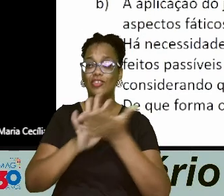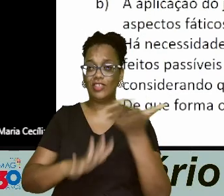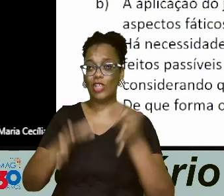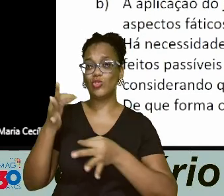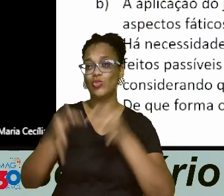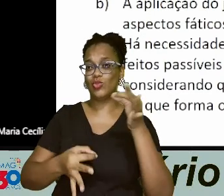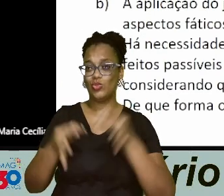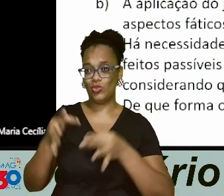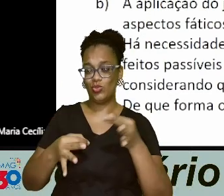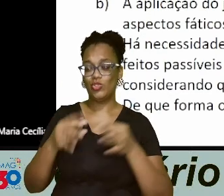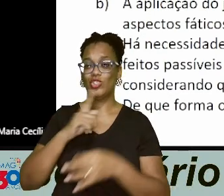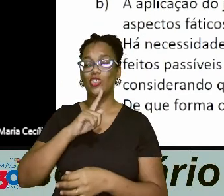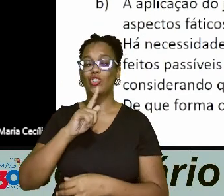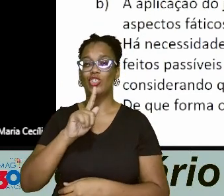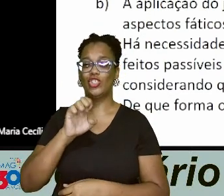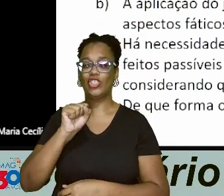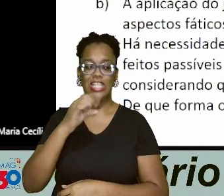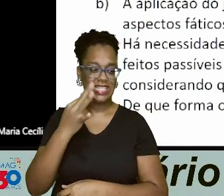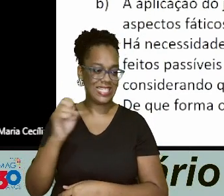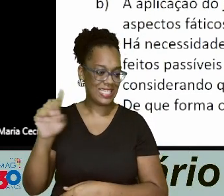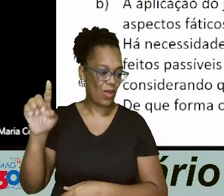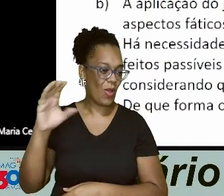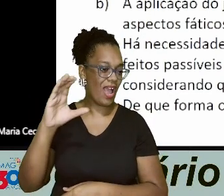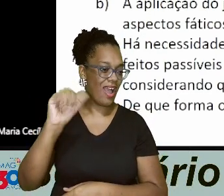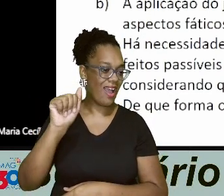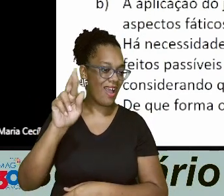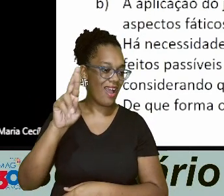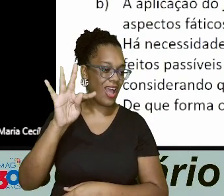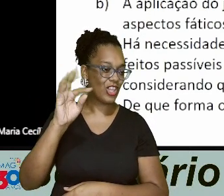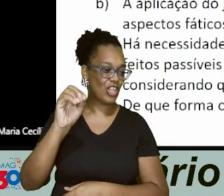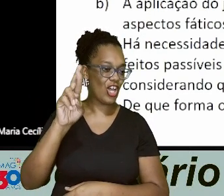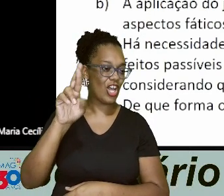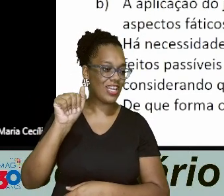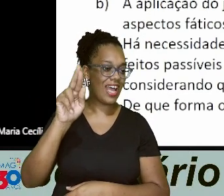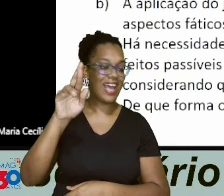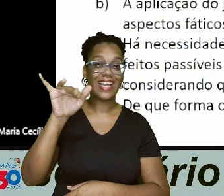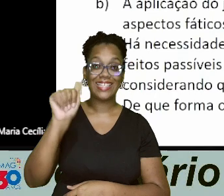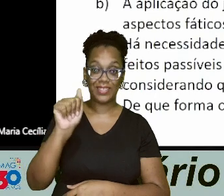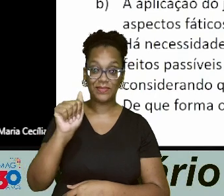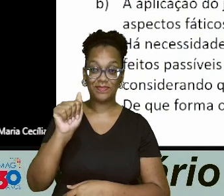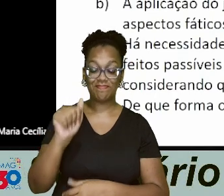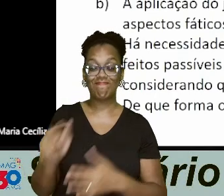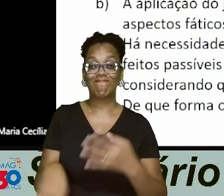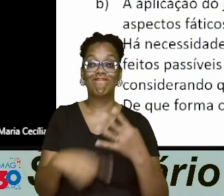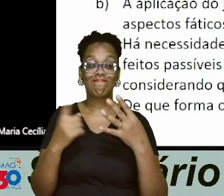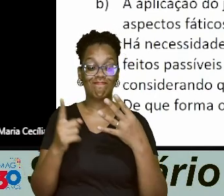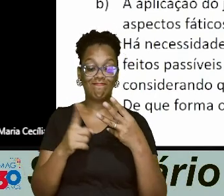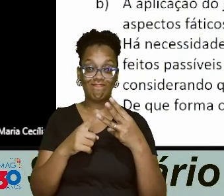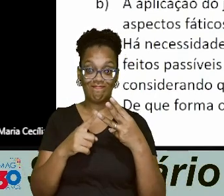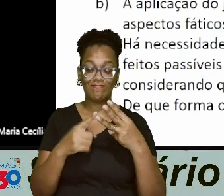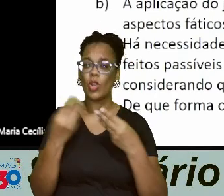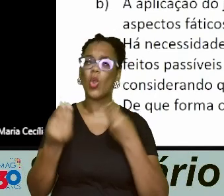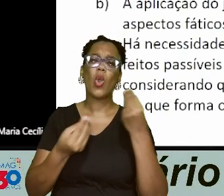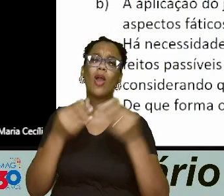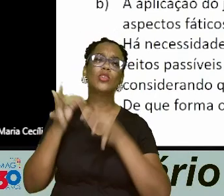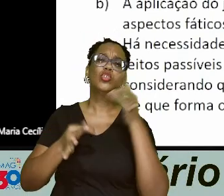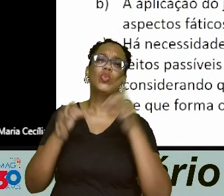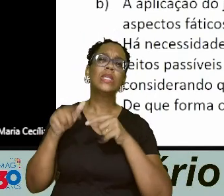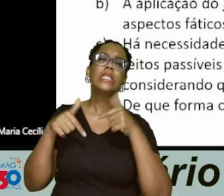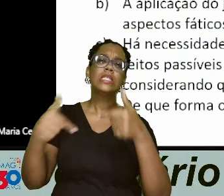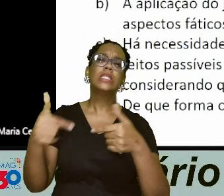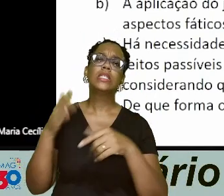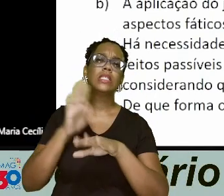gestão cartorária. E, basicamente, de que forma os juízes estão aplicando o precedente. Diversas poderiam ser as